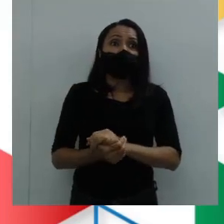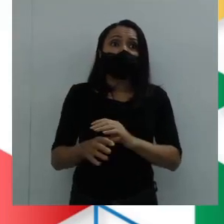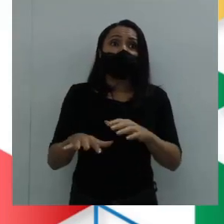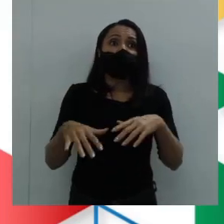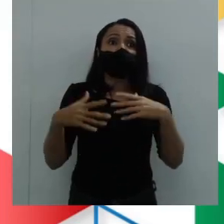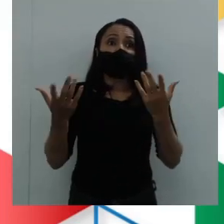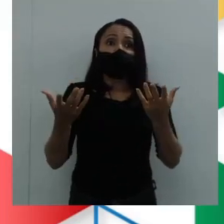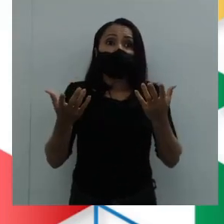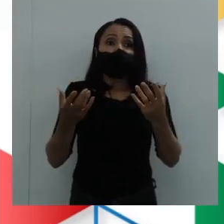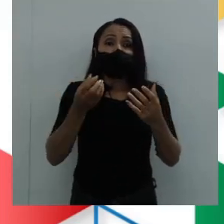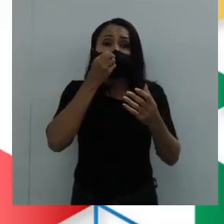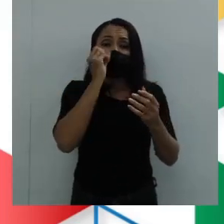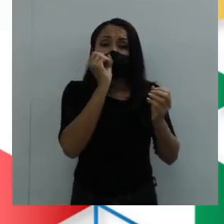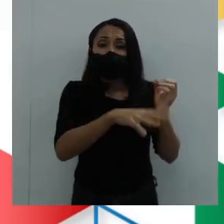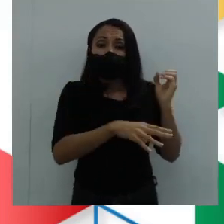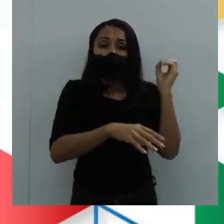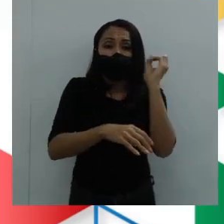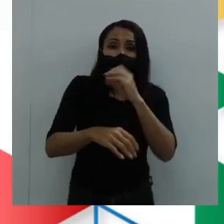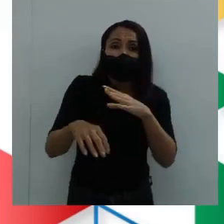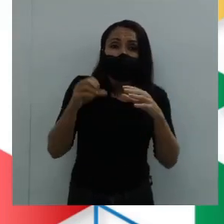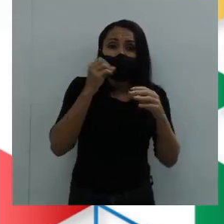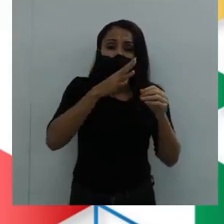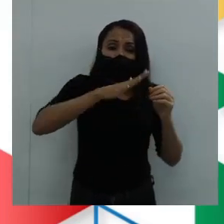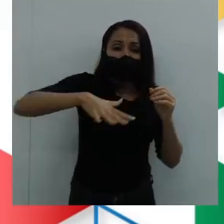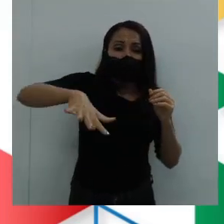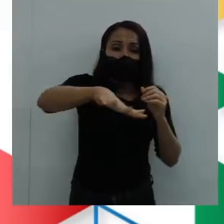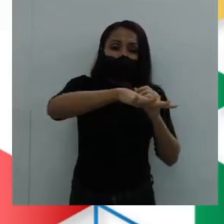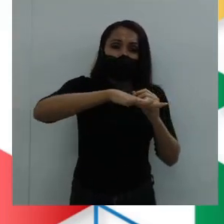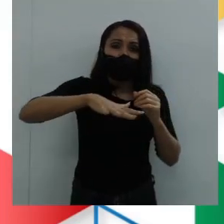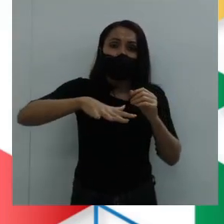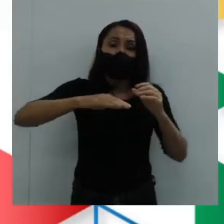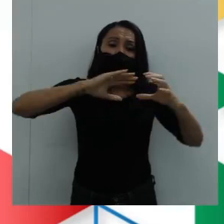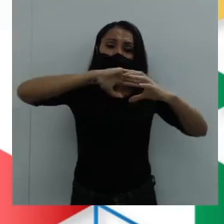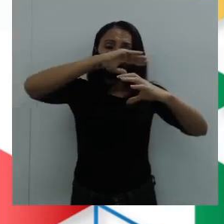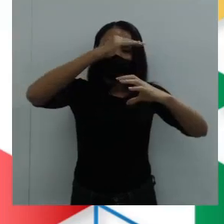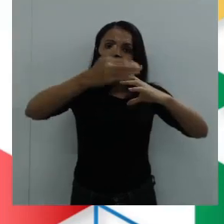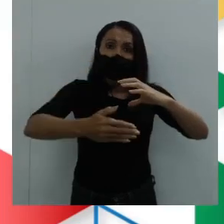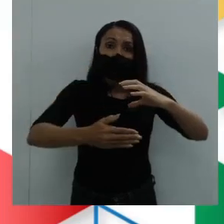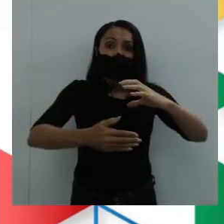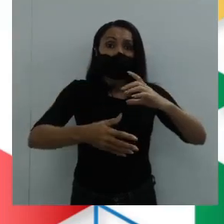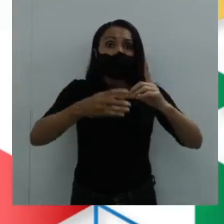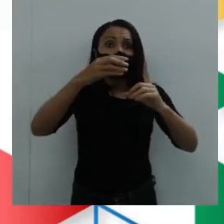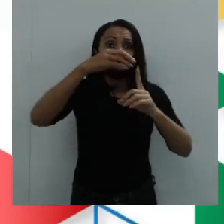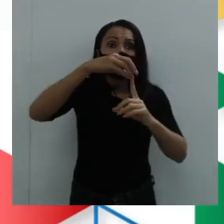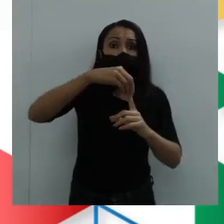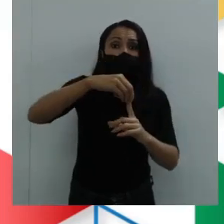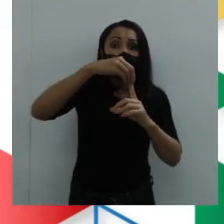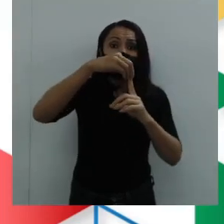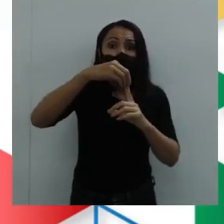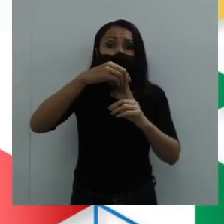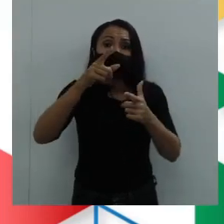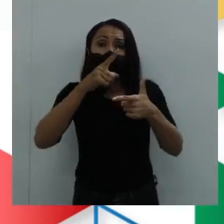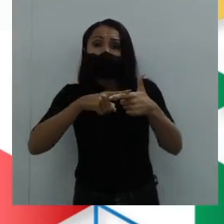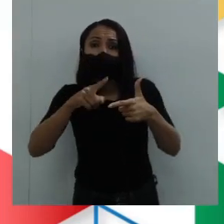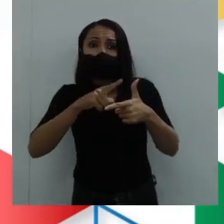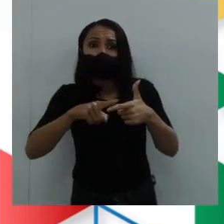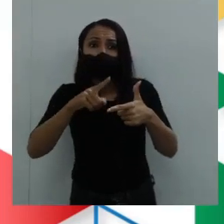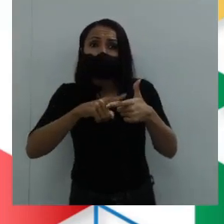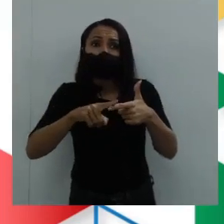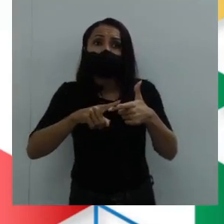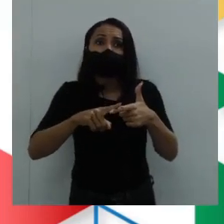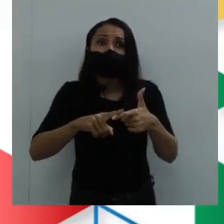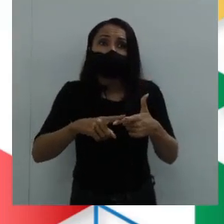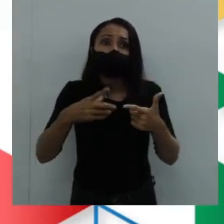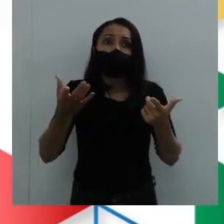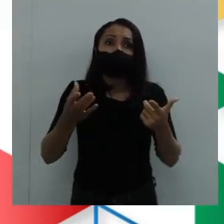vez mais gases de estufa na nossa atmosfera, sendo que o principal vilão é o gás carbônico,